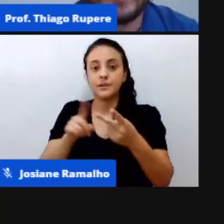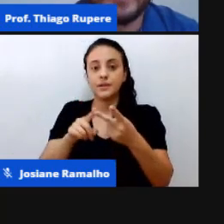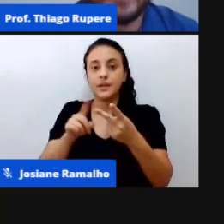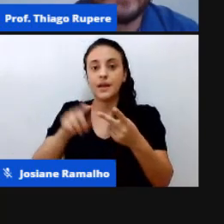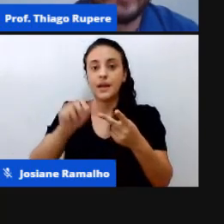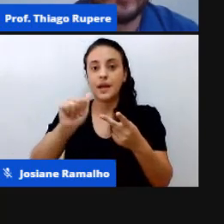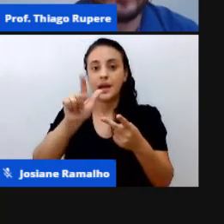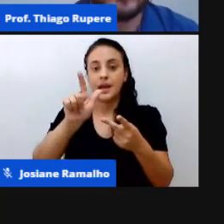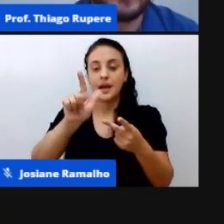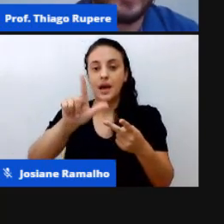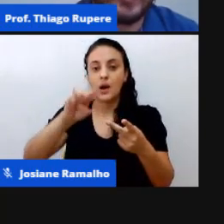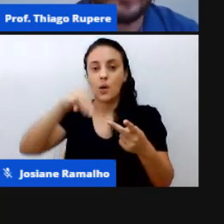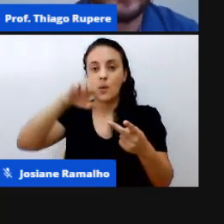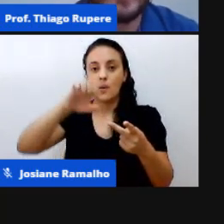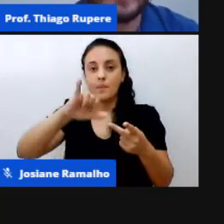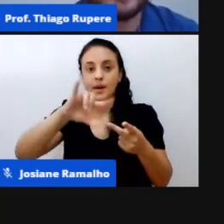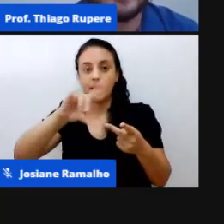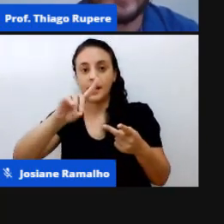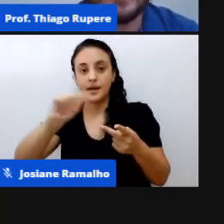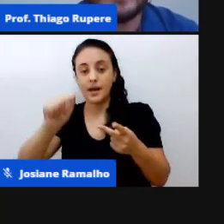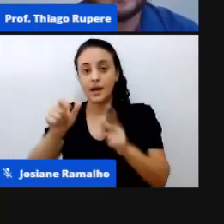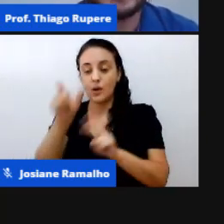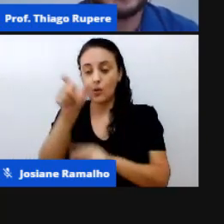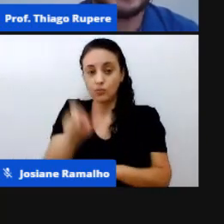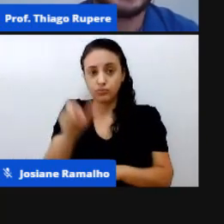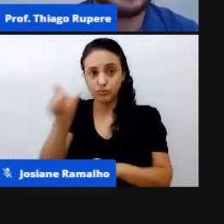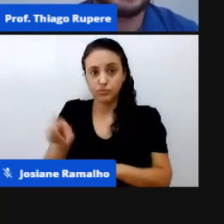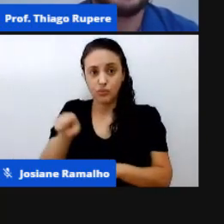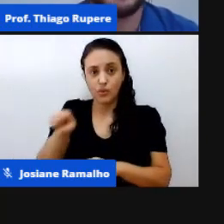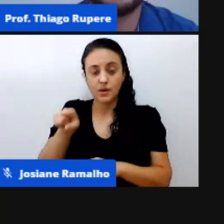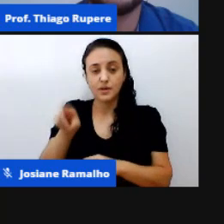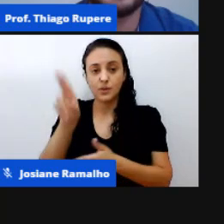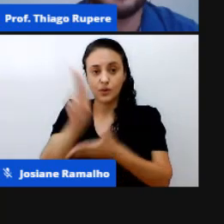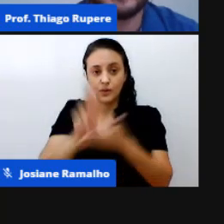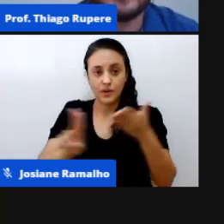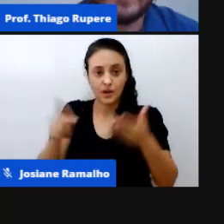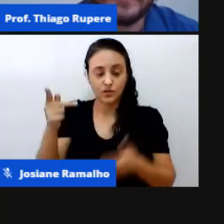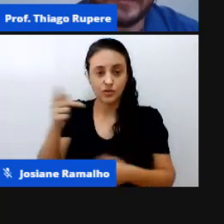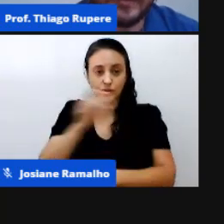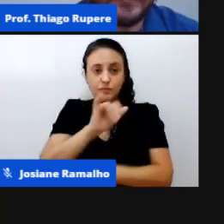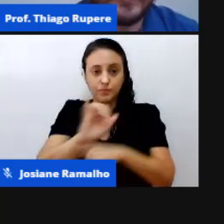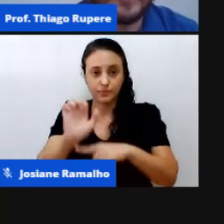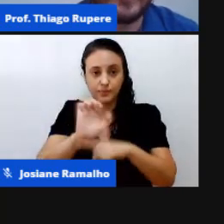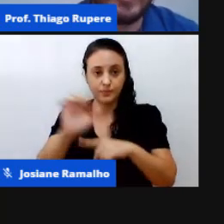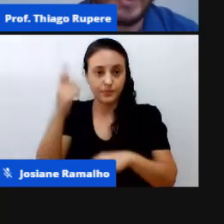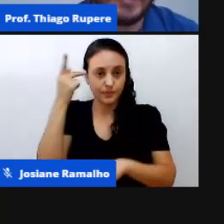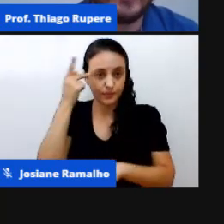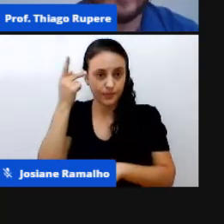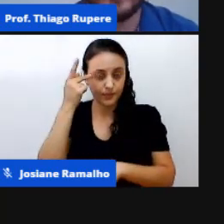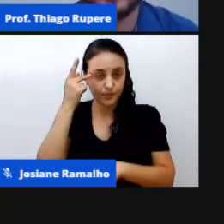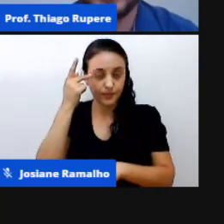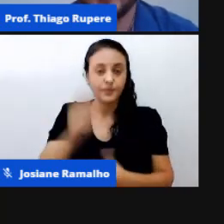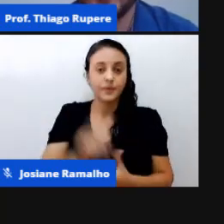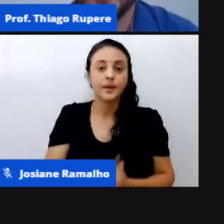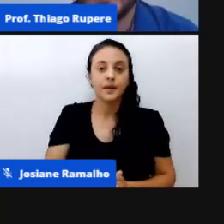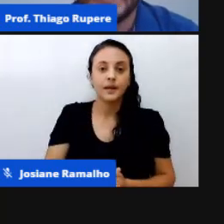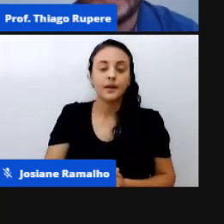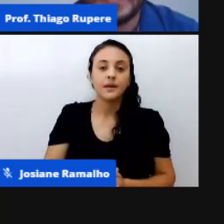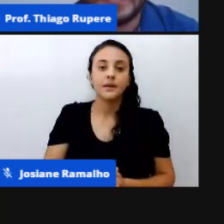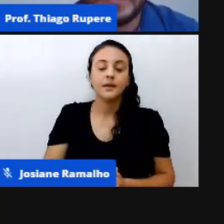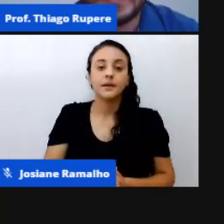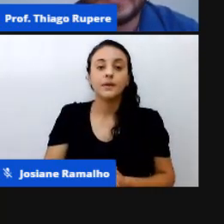que trata dessa questão do uso das metodologias ativas, vários níveis de ensino básico, ensino